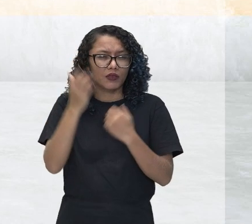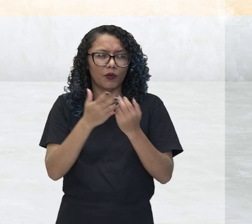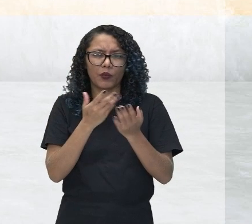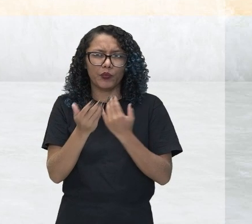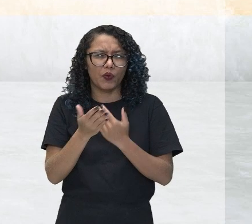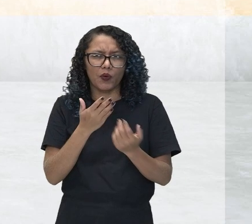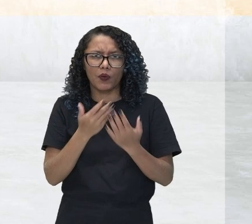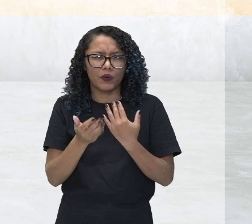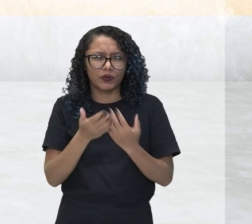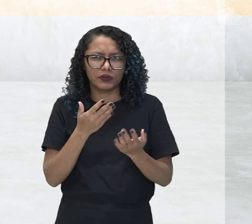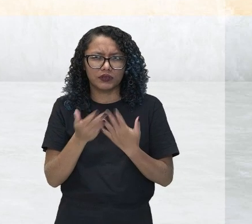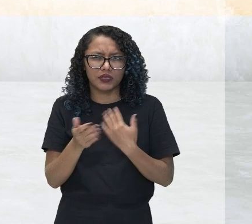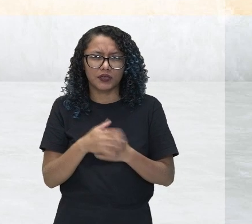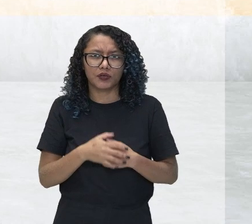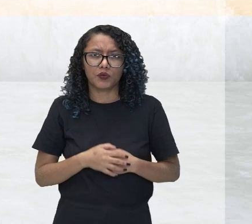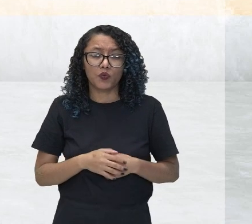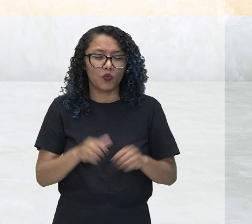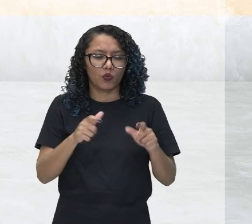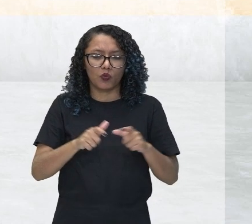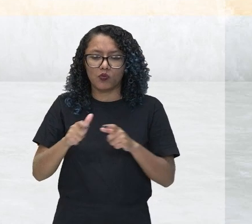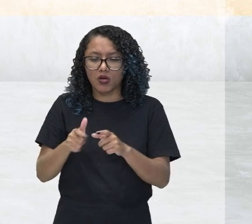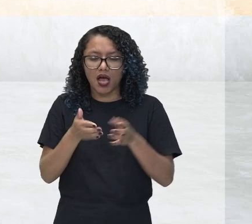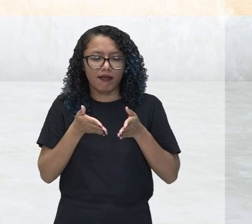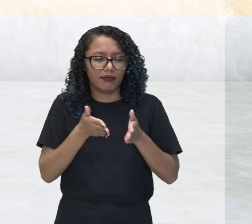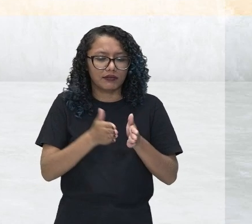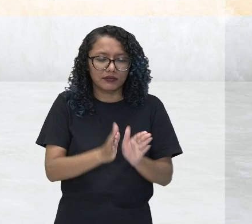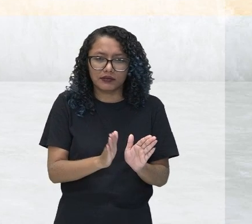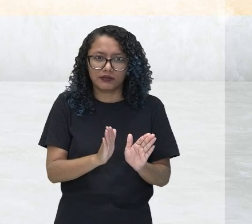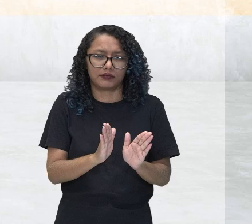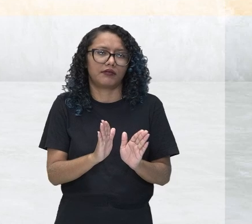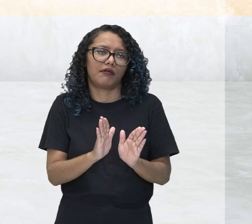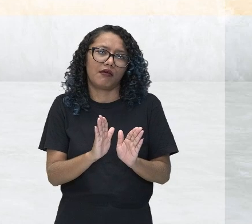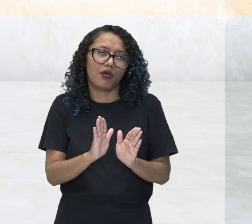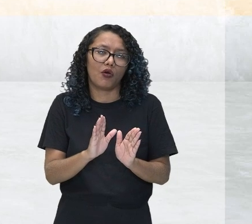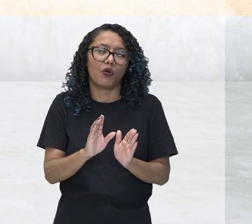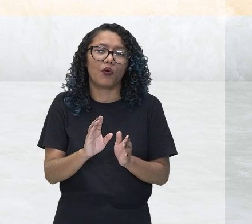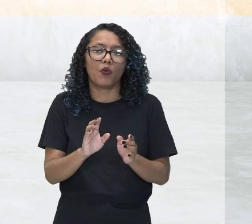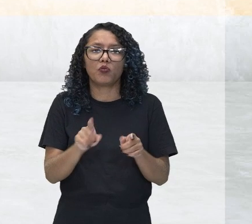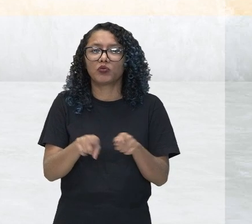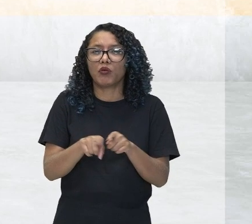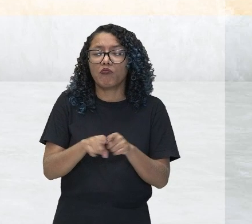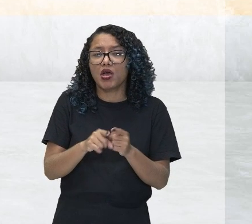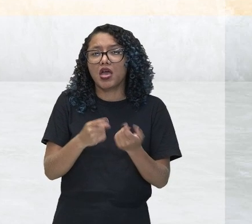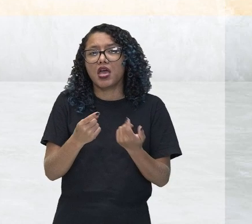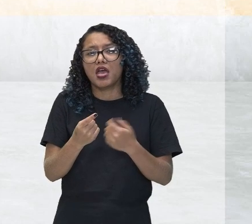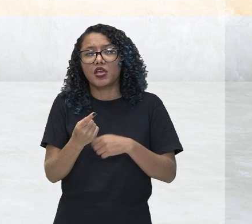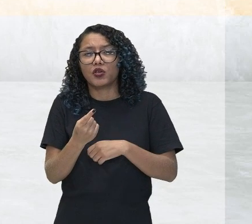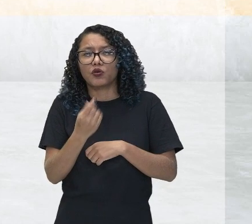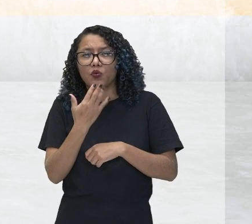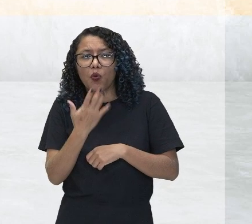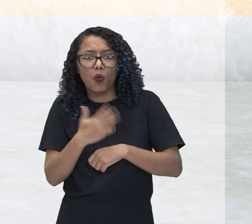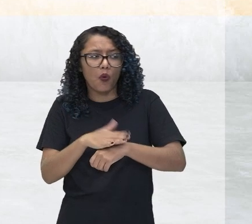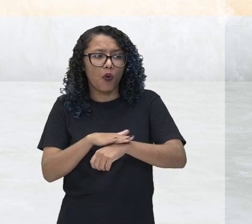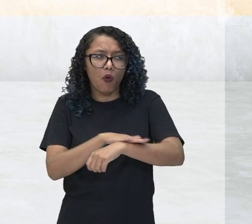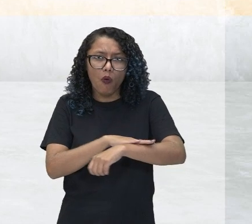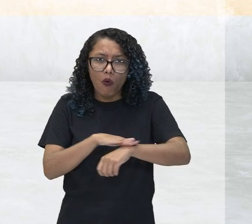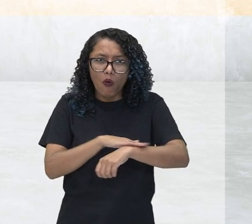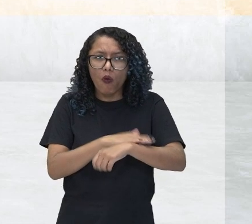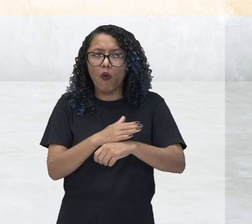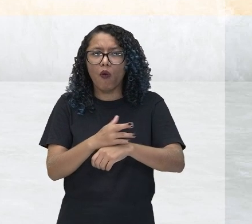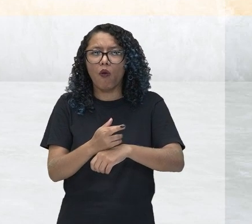importa onde ele nasceu, não importa a sua cor, não importa a sua raça, se nós podemos falar